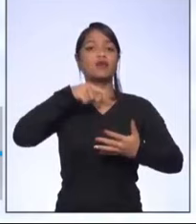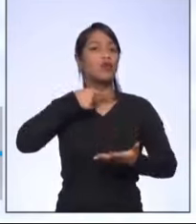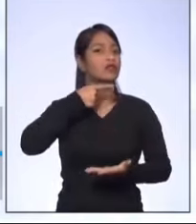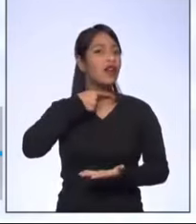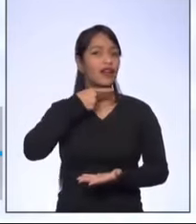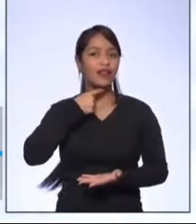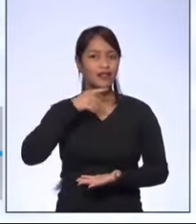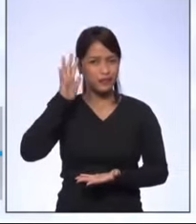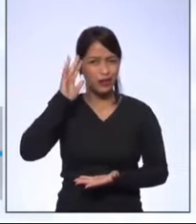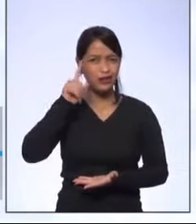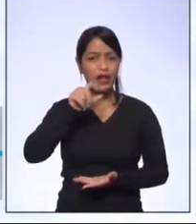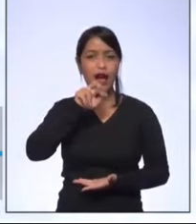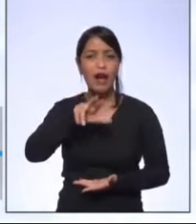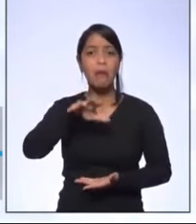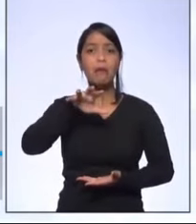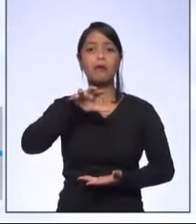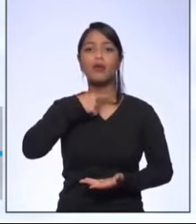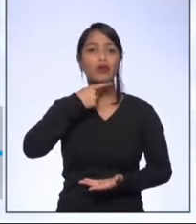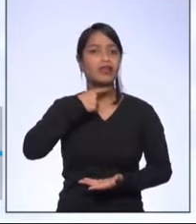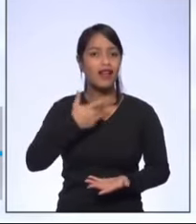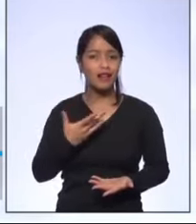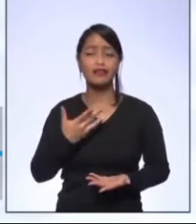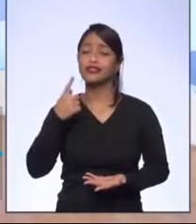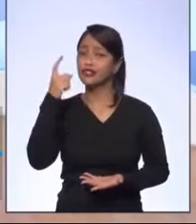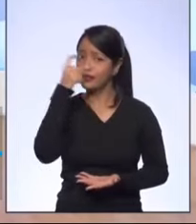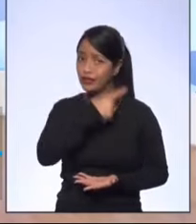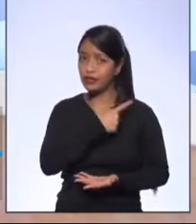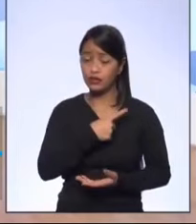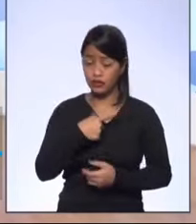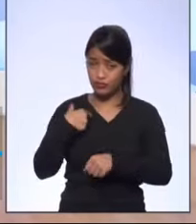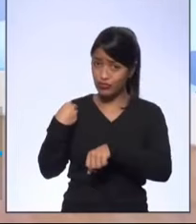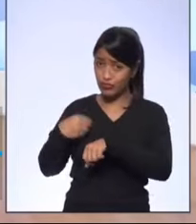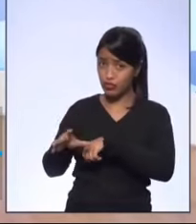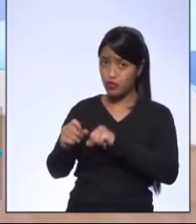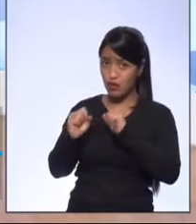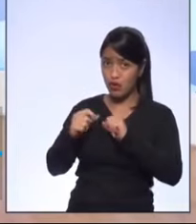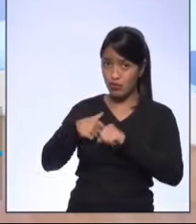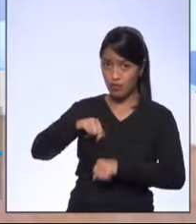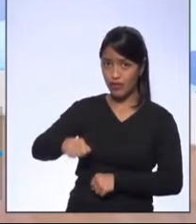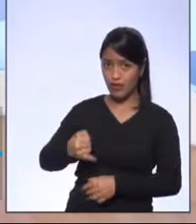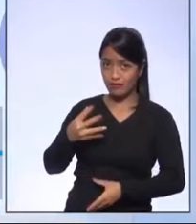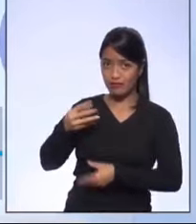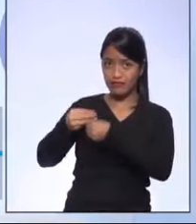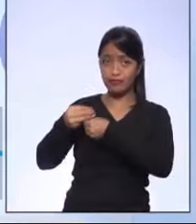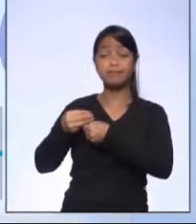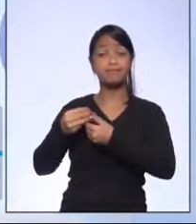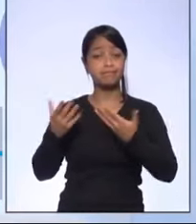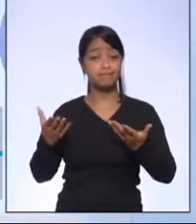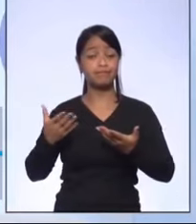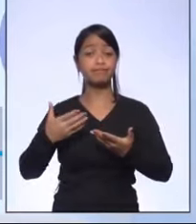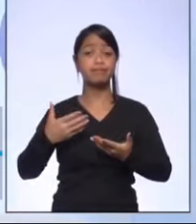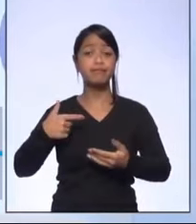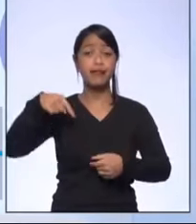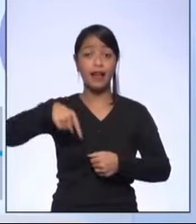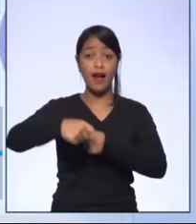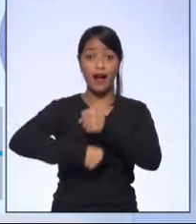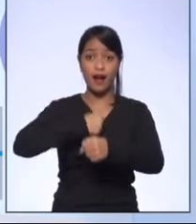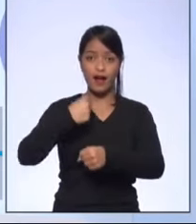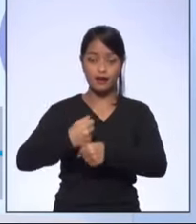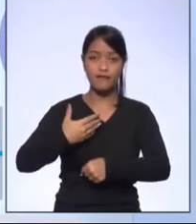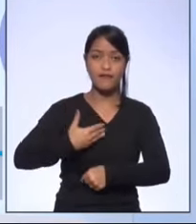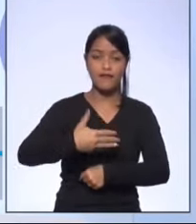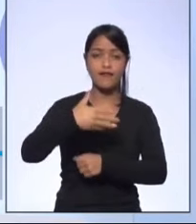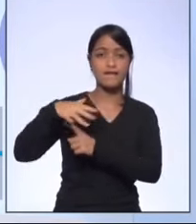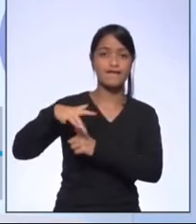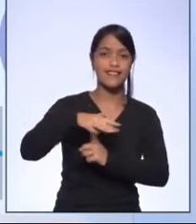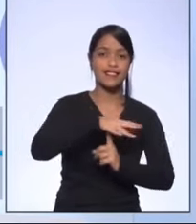respirar? É complicado, não é? Posso dar uma dica, professora? Sempre, Aproveitando aí, a sempre. gente tem feira de ciências esse ano, a gente não sabe muito bem a estrutura